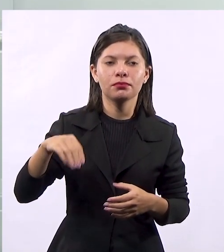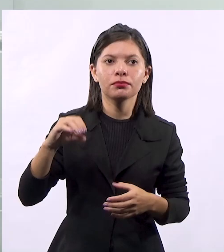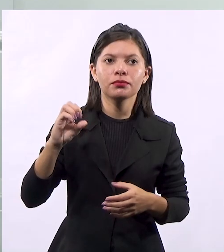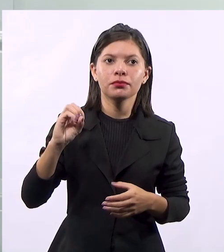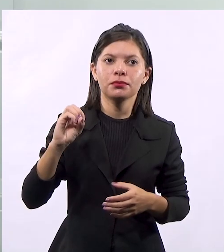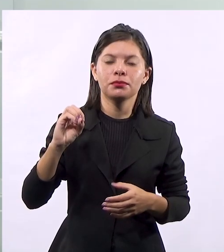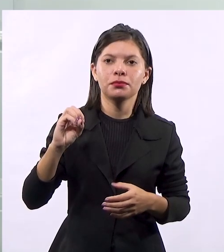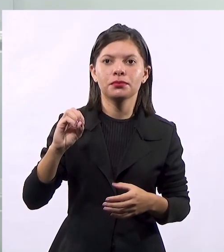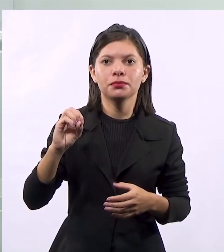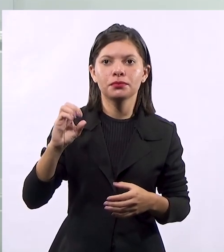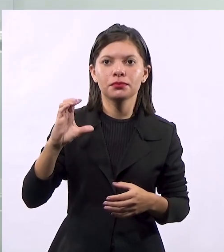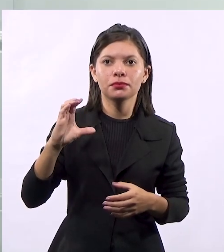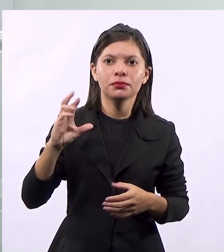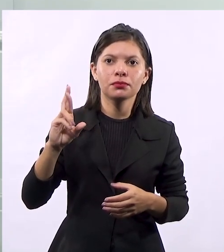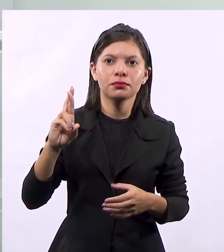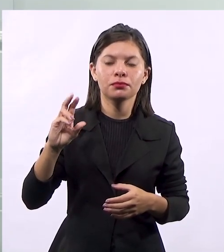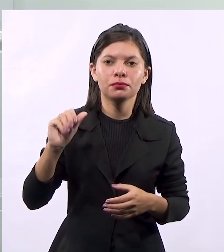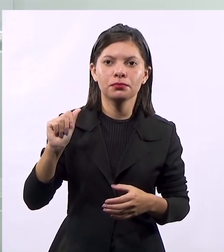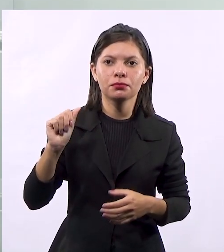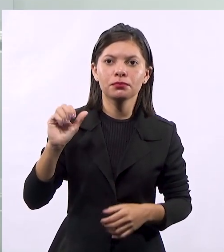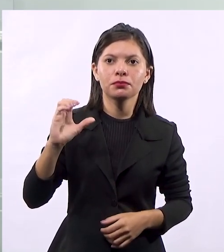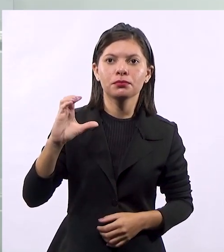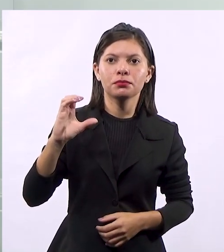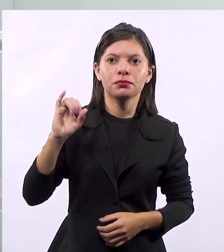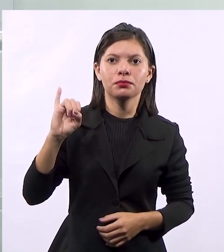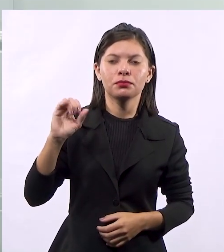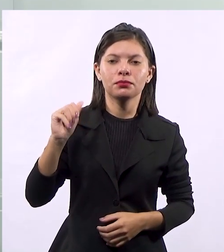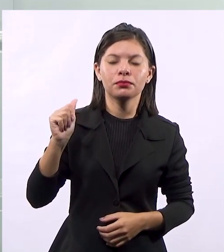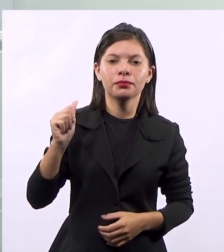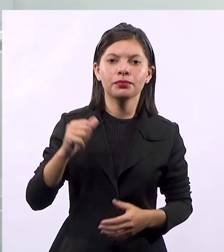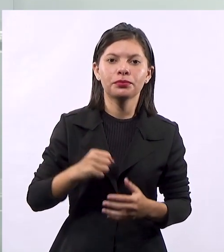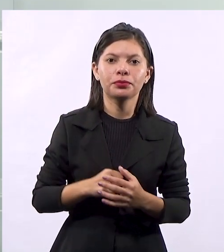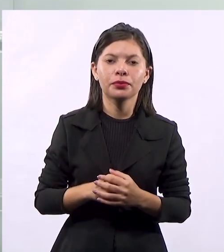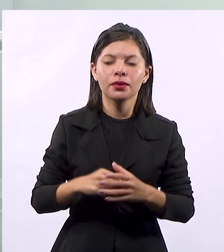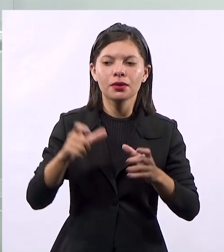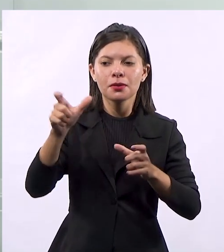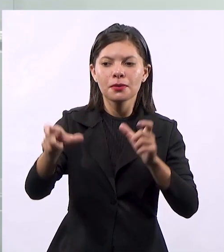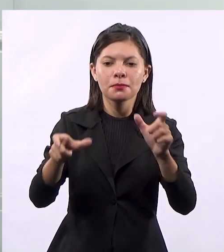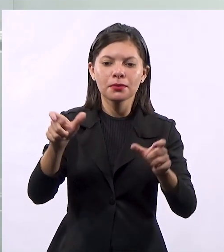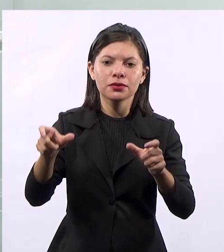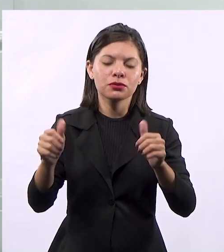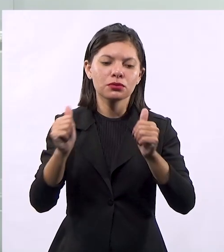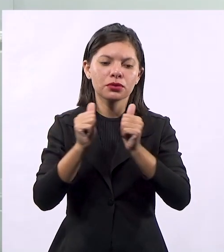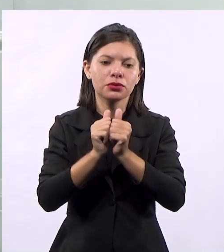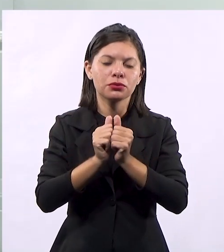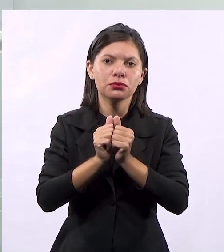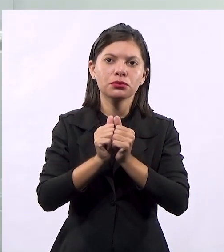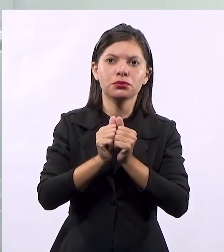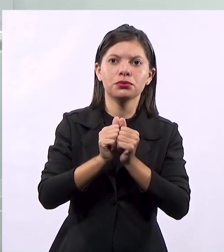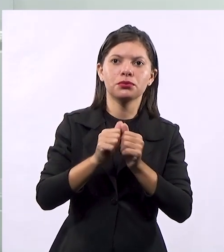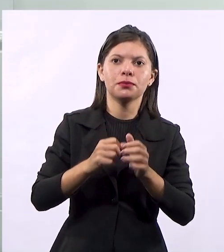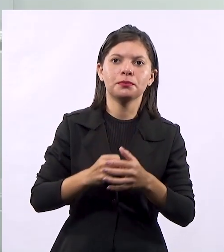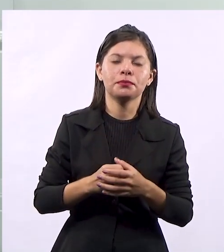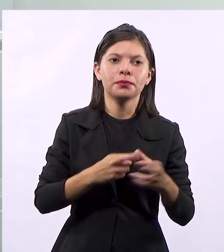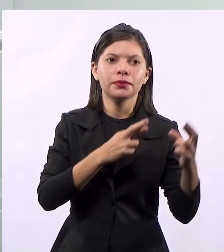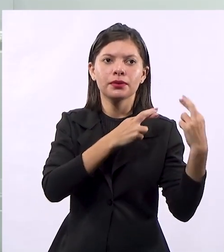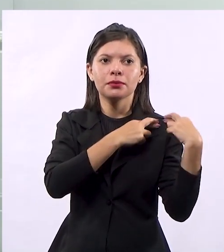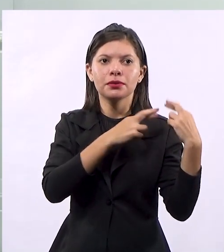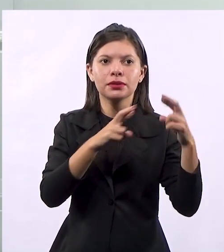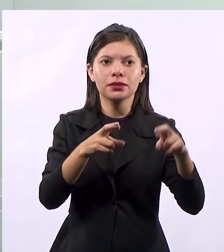pessoas dessa comunidade que são representadas numa estrutura que a gente chama de